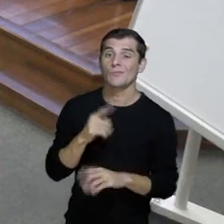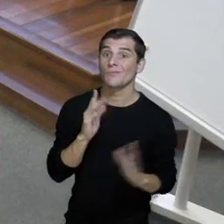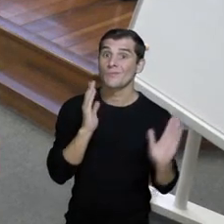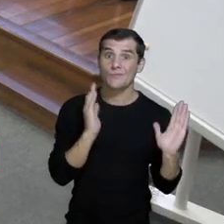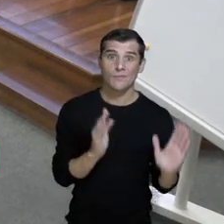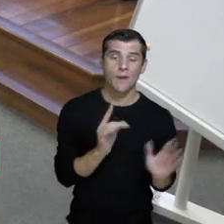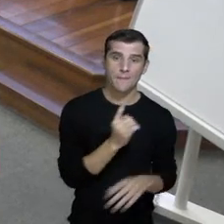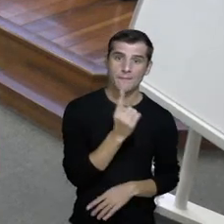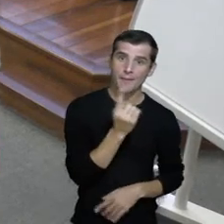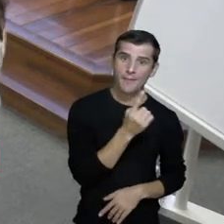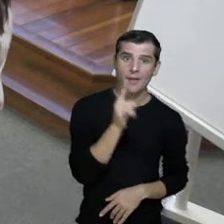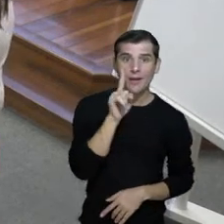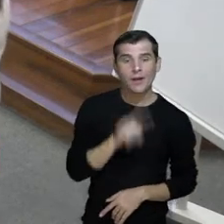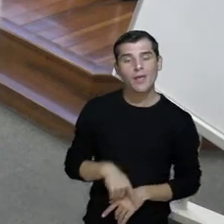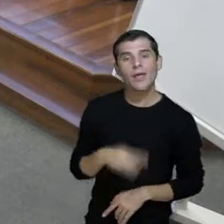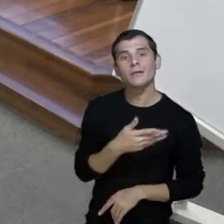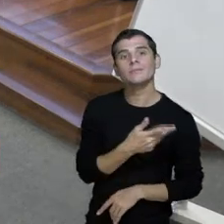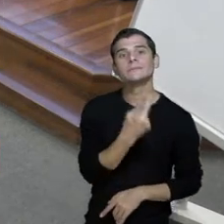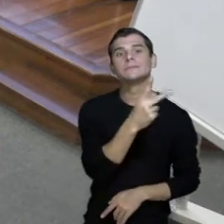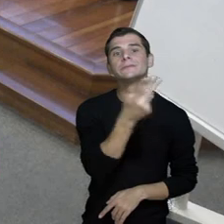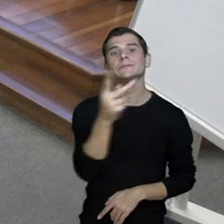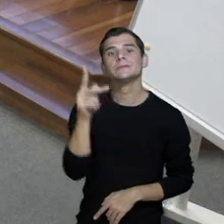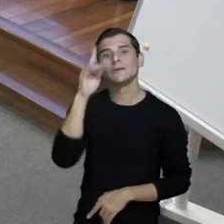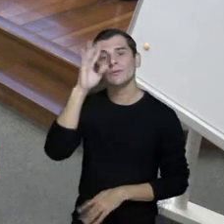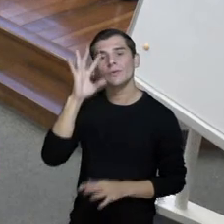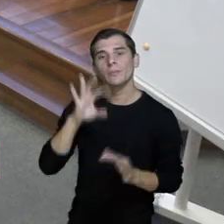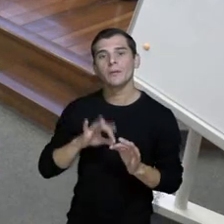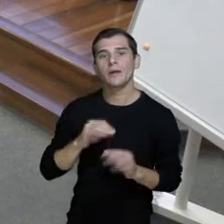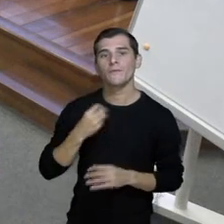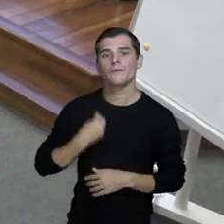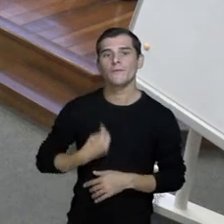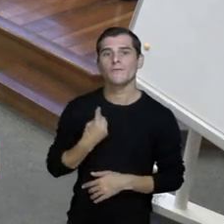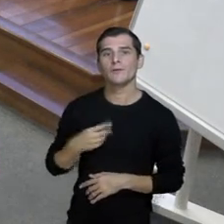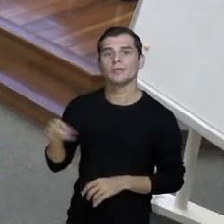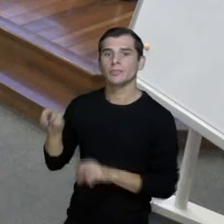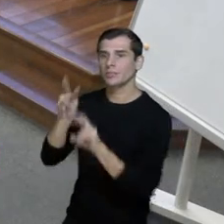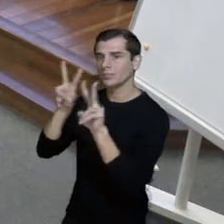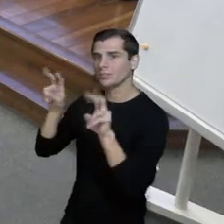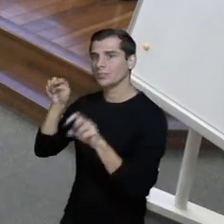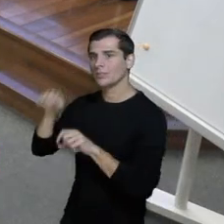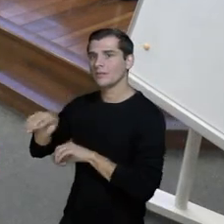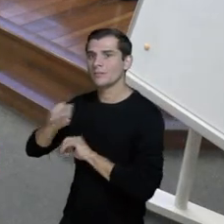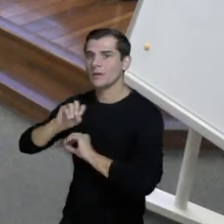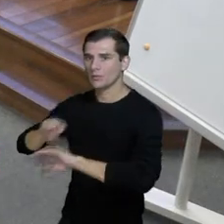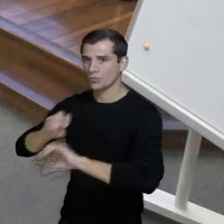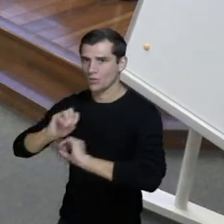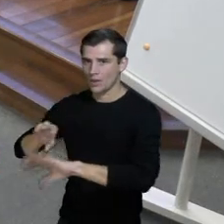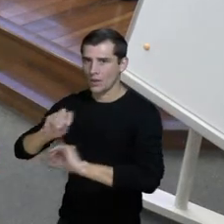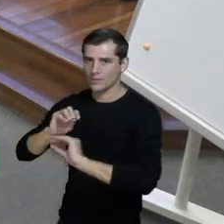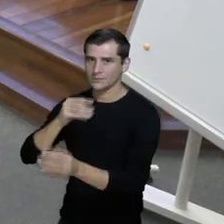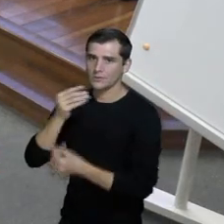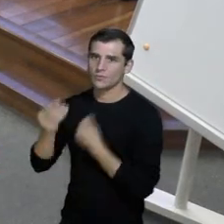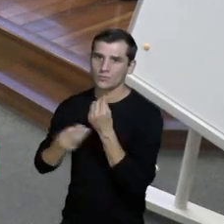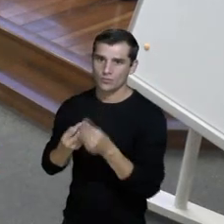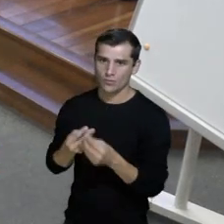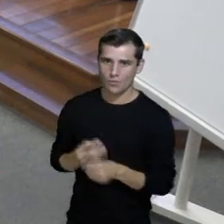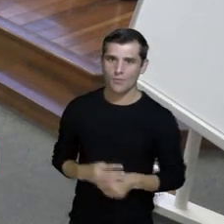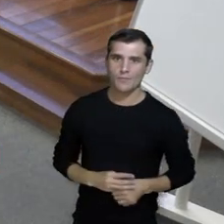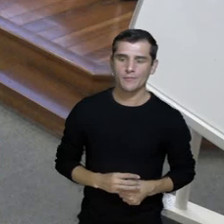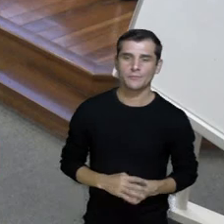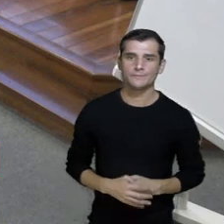compreensão que vocês têm a respeito de educação né ã